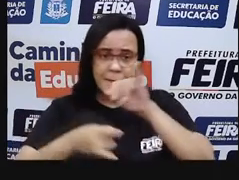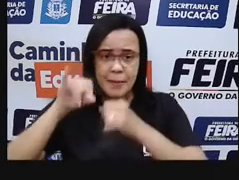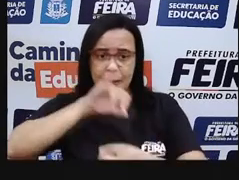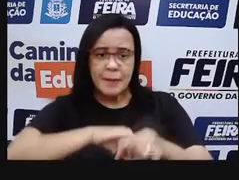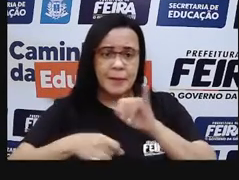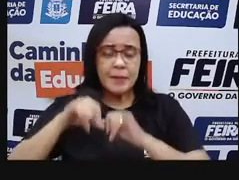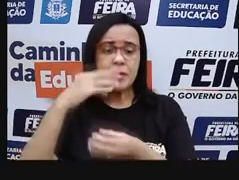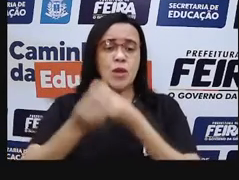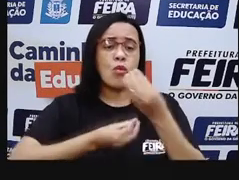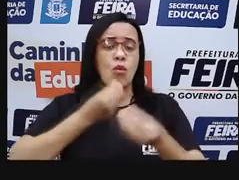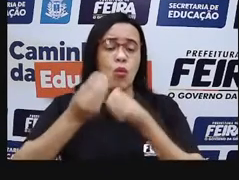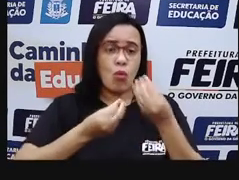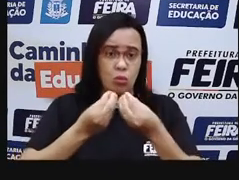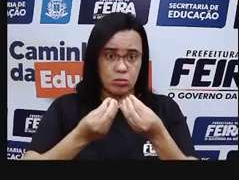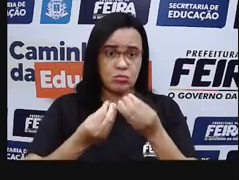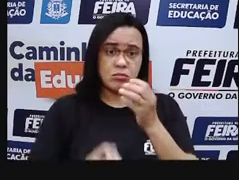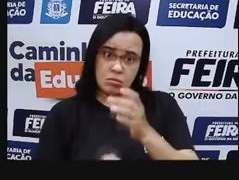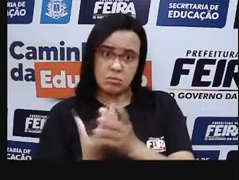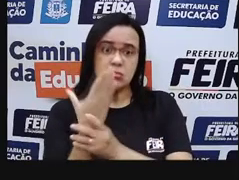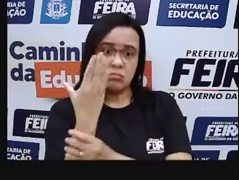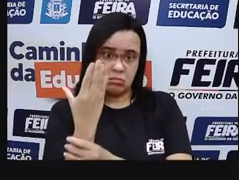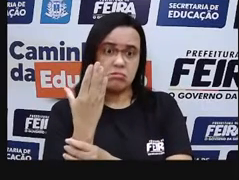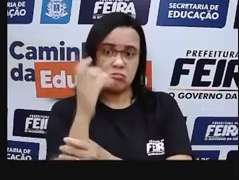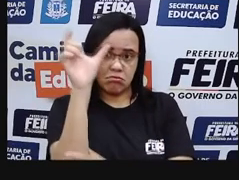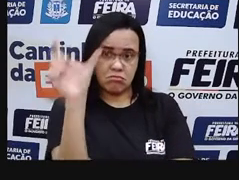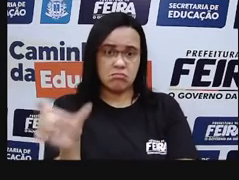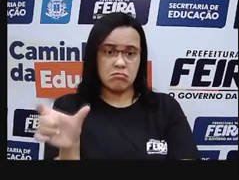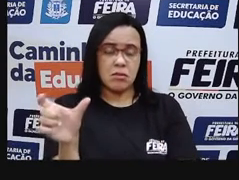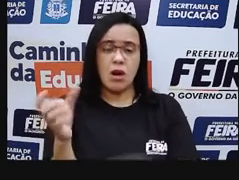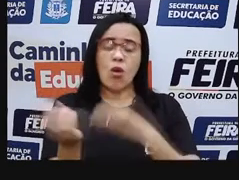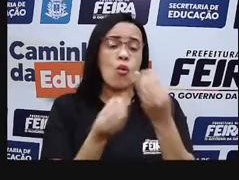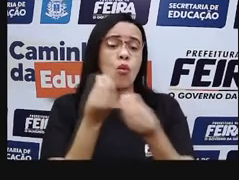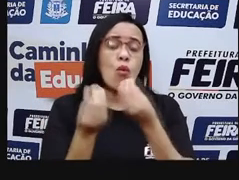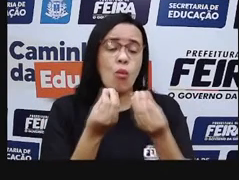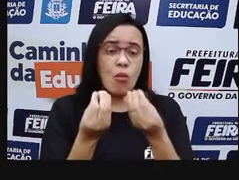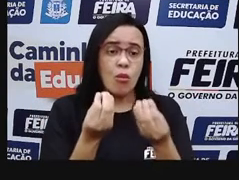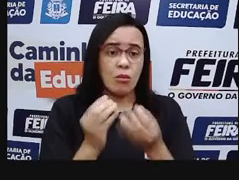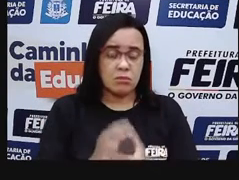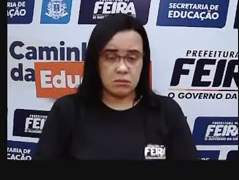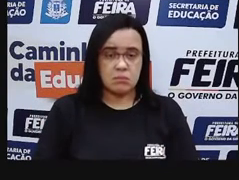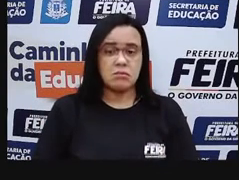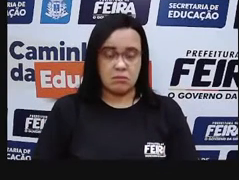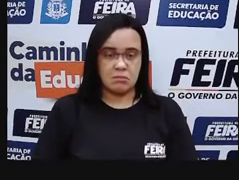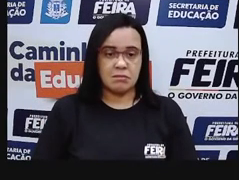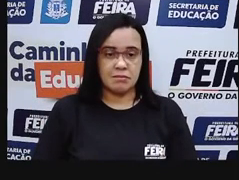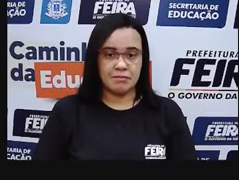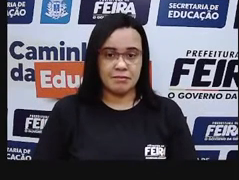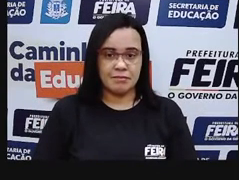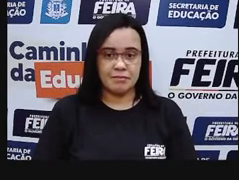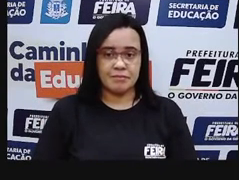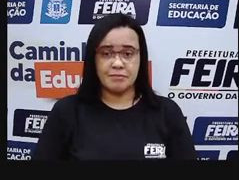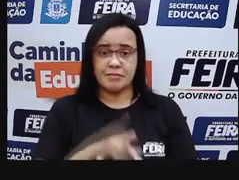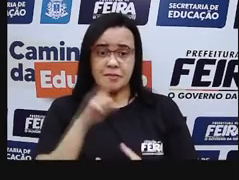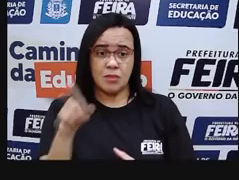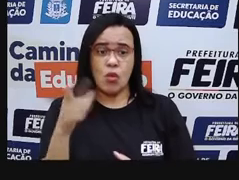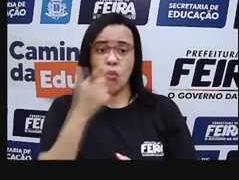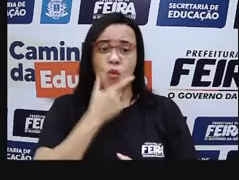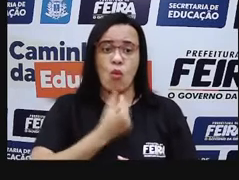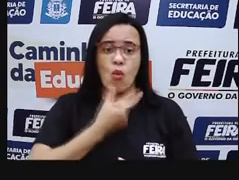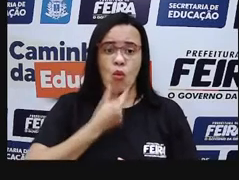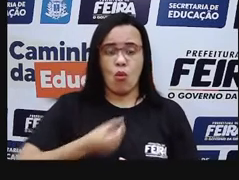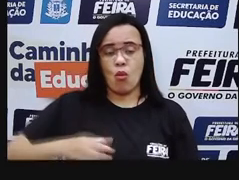ele foi criado né é uma maneira vamos dizer assim entre aspas inusitado esse cientista